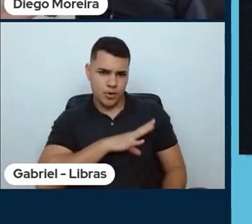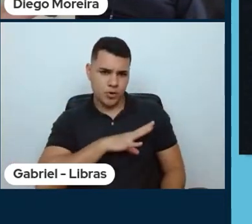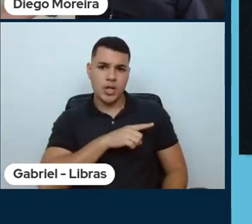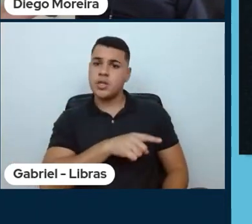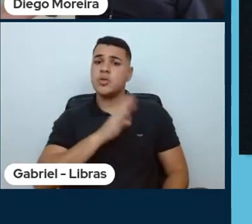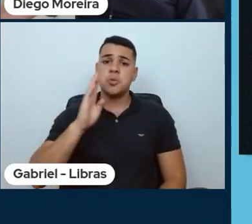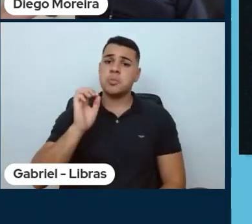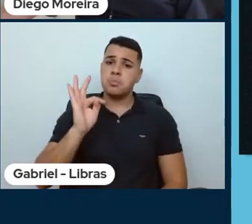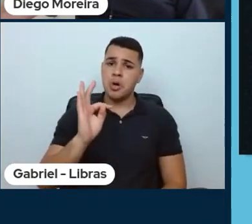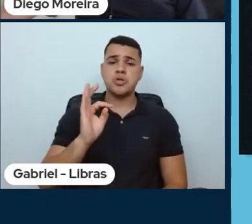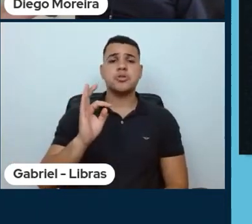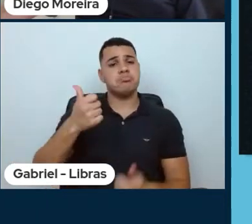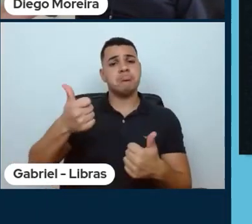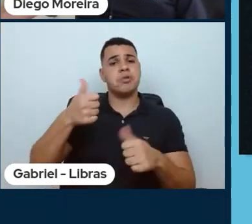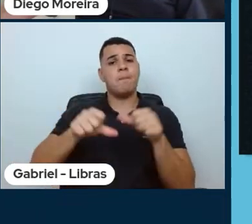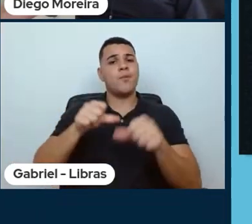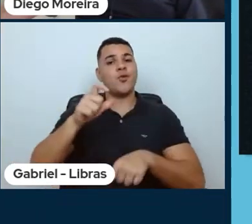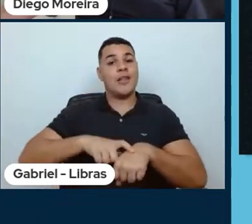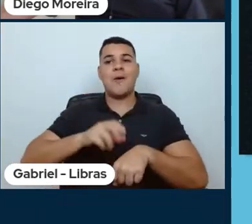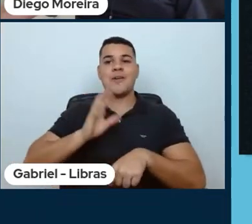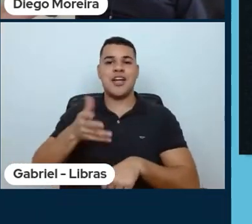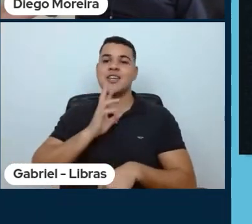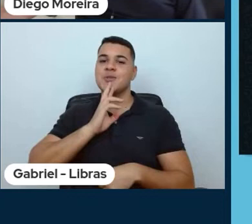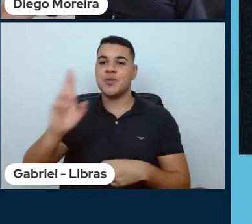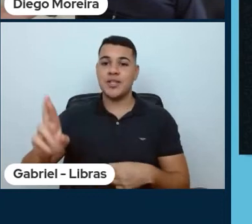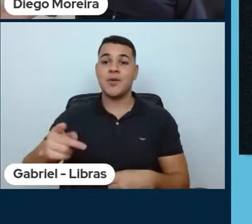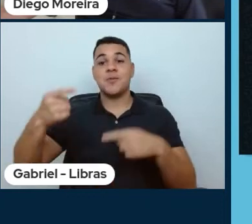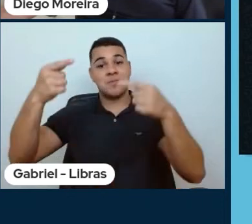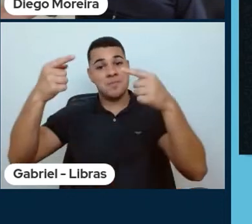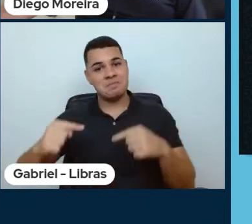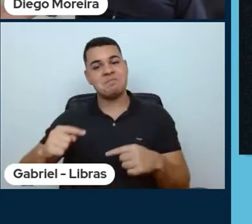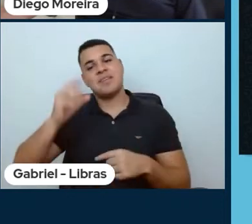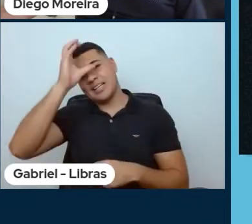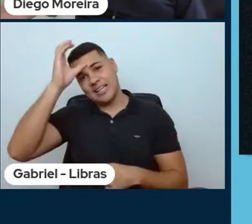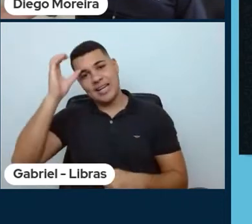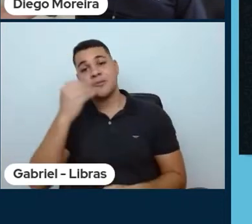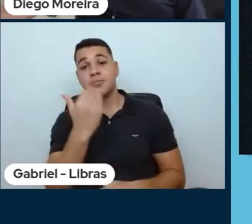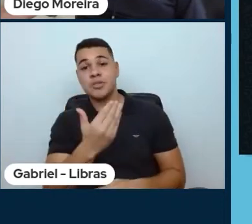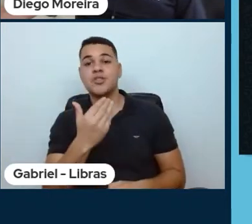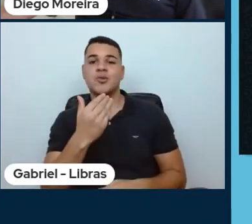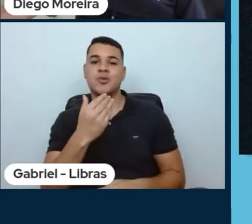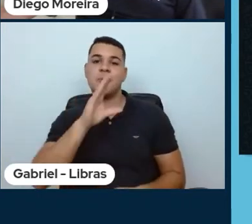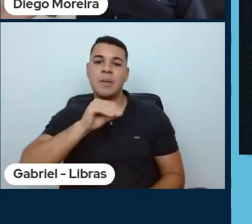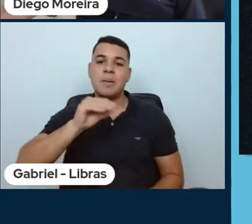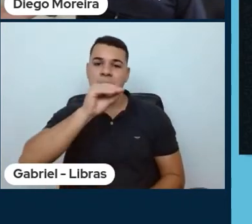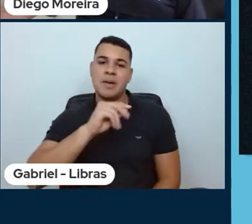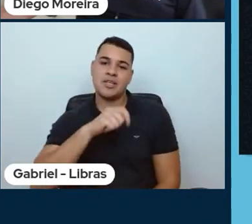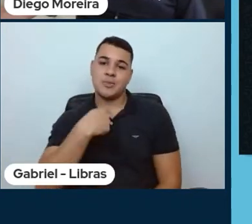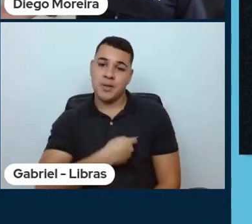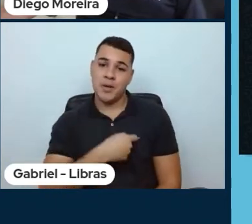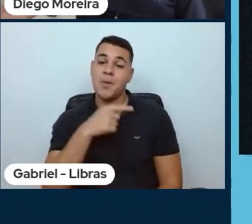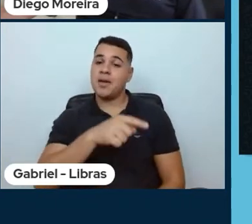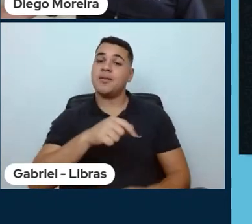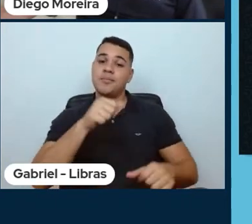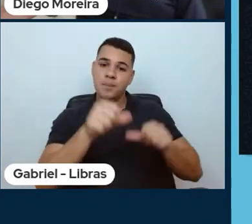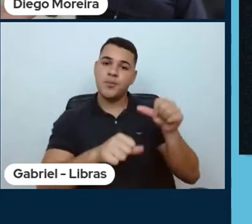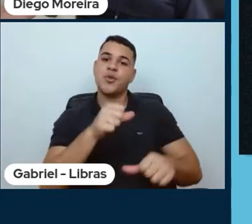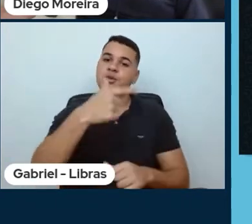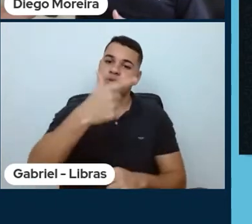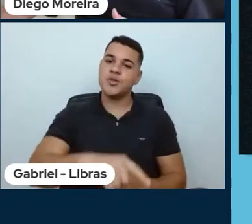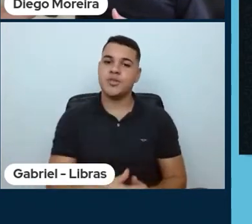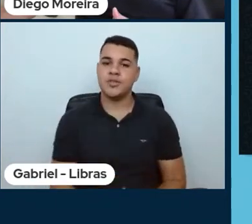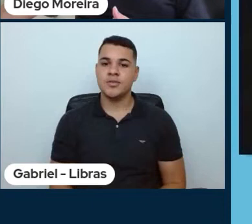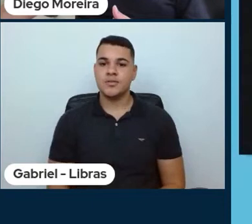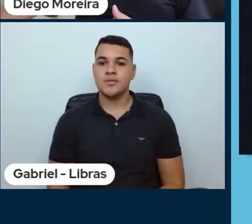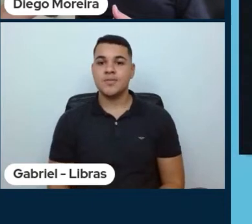para trocar para o espanhol e o sistema automaticamente já troca para fazer essa abertura de uma solicitação, por exemplo, né.